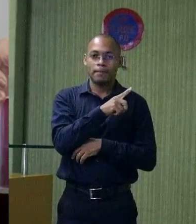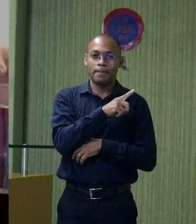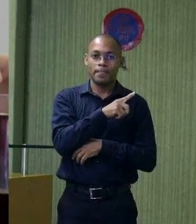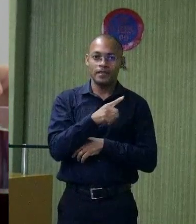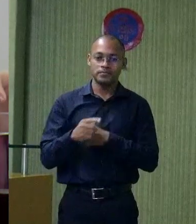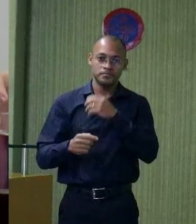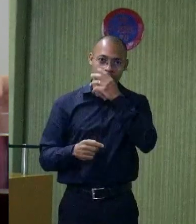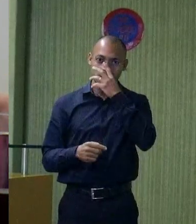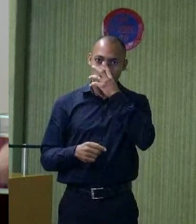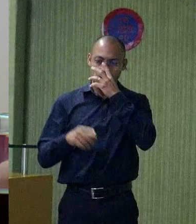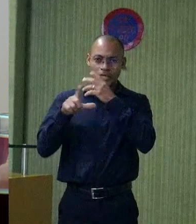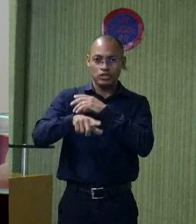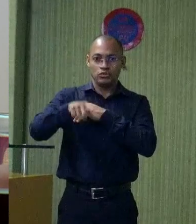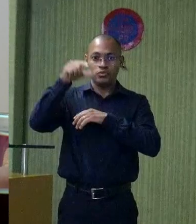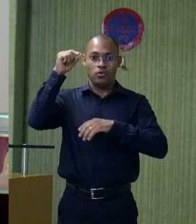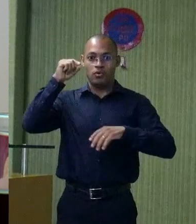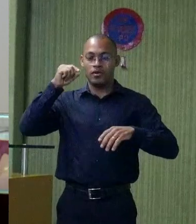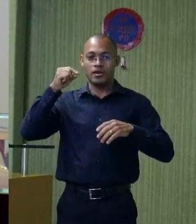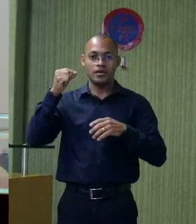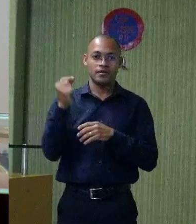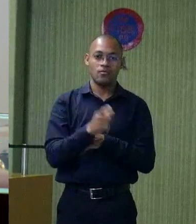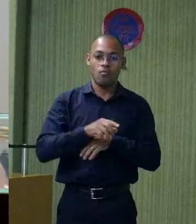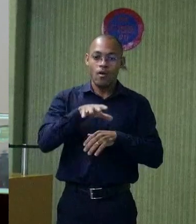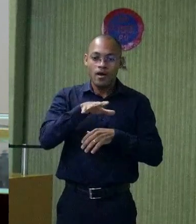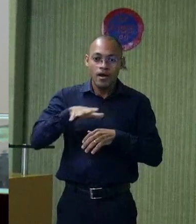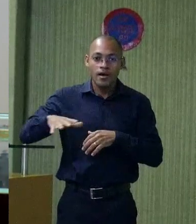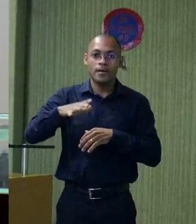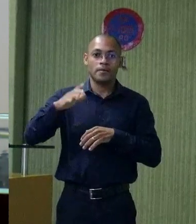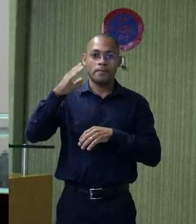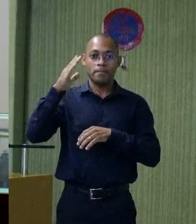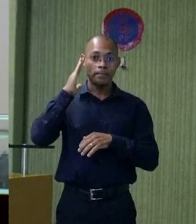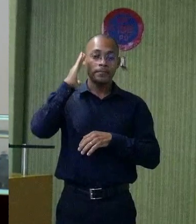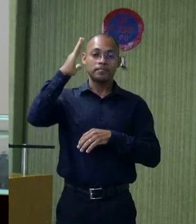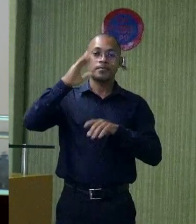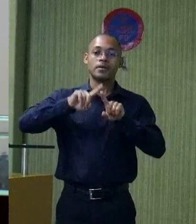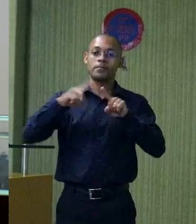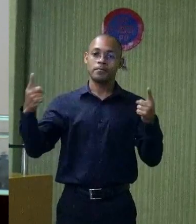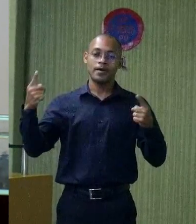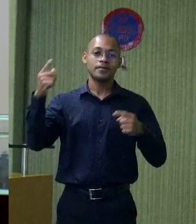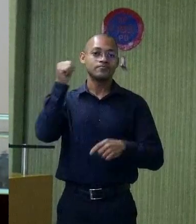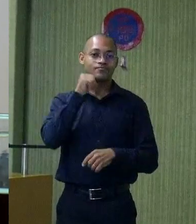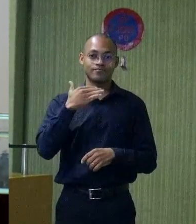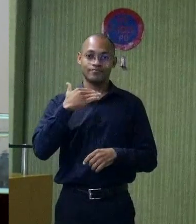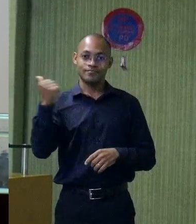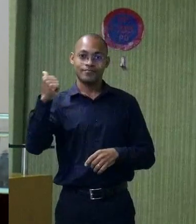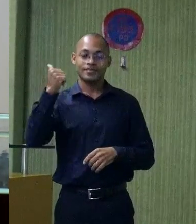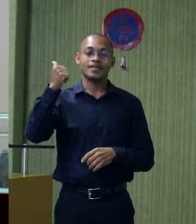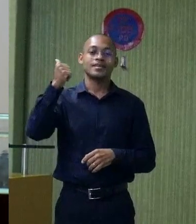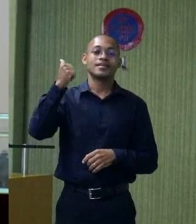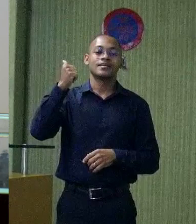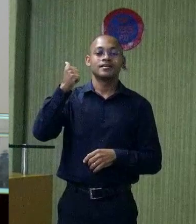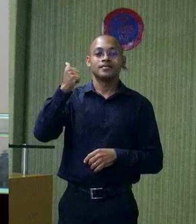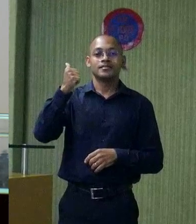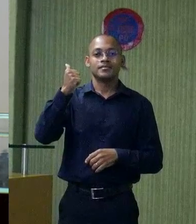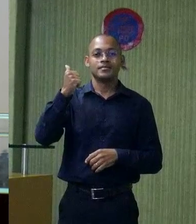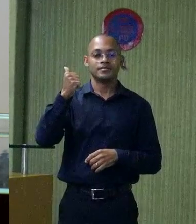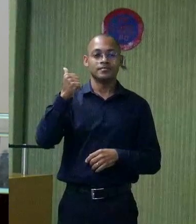prioridades e Isabela chegou nesse momento para né acolher